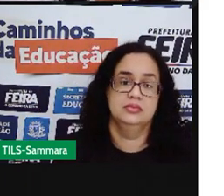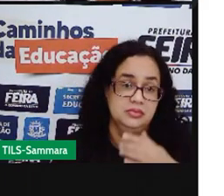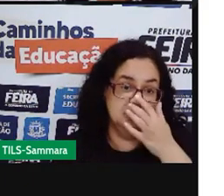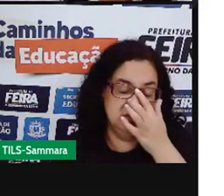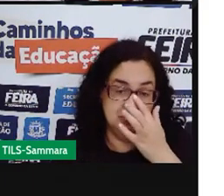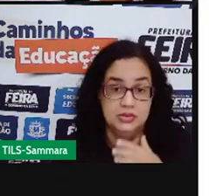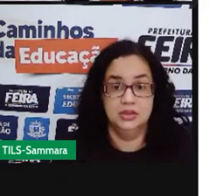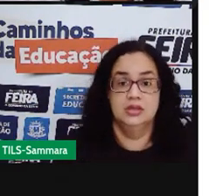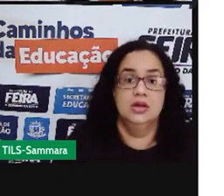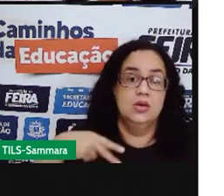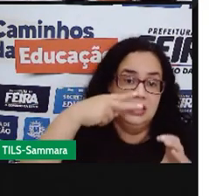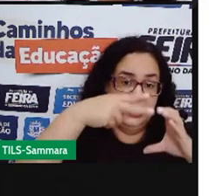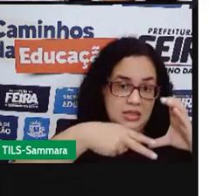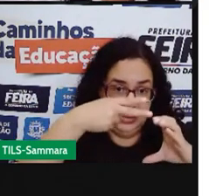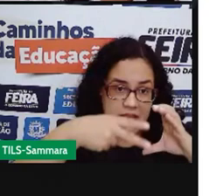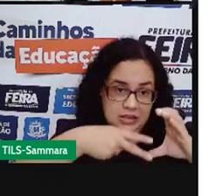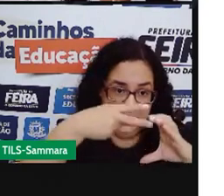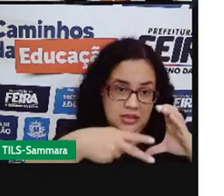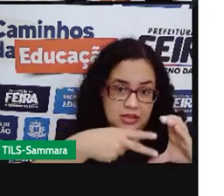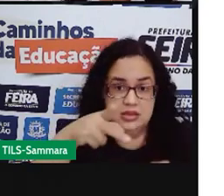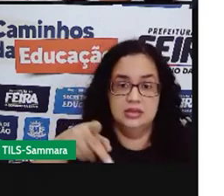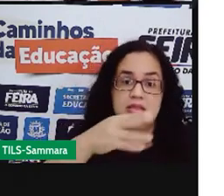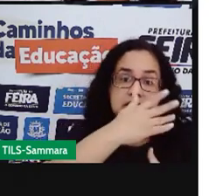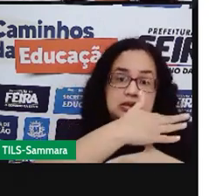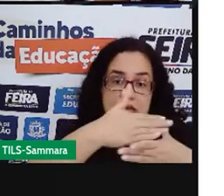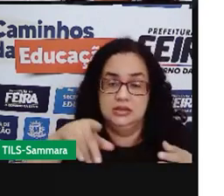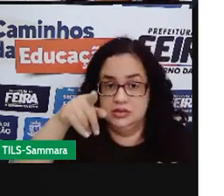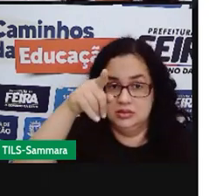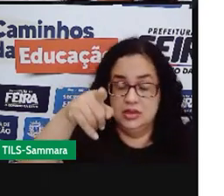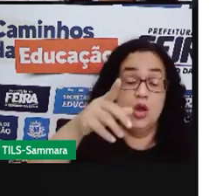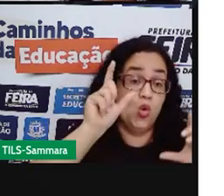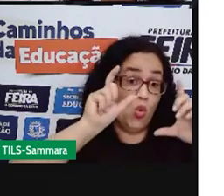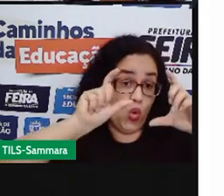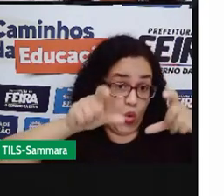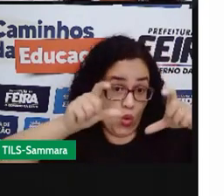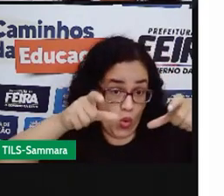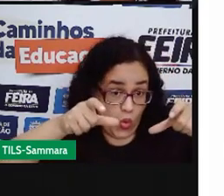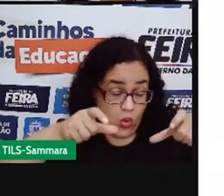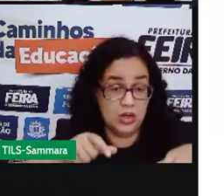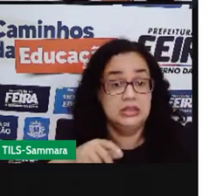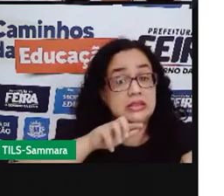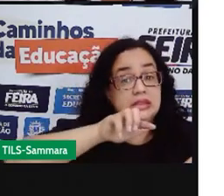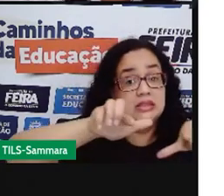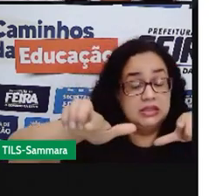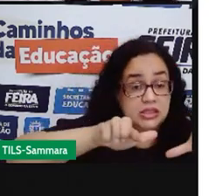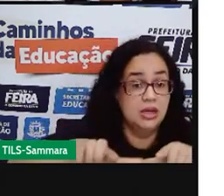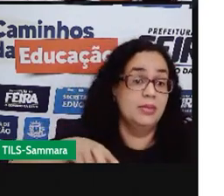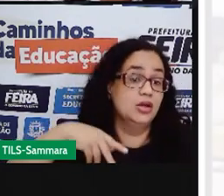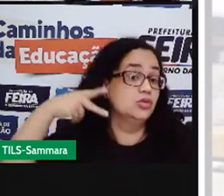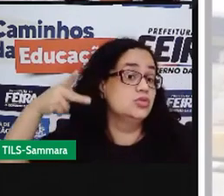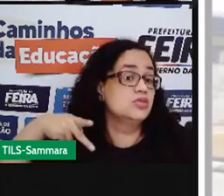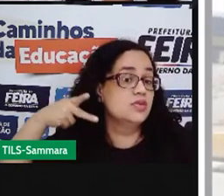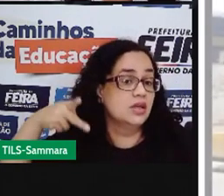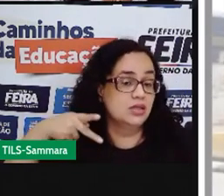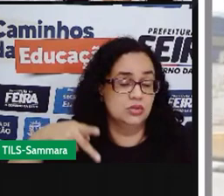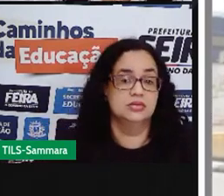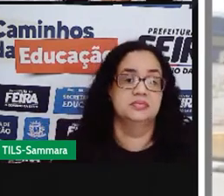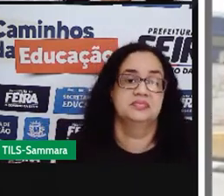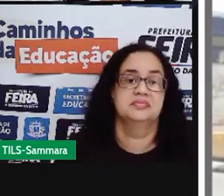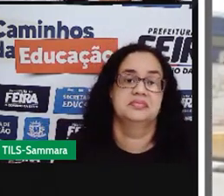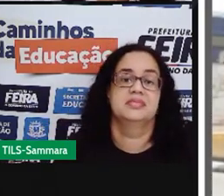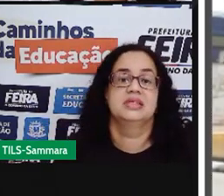nossa Câmara Municipal, chamada Casa da Cidadania. É o local de trabalho dos vereadores.